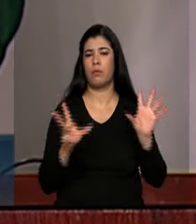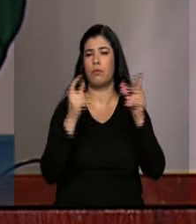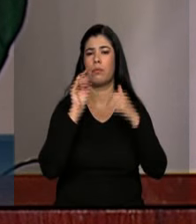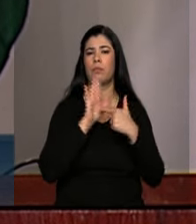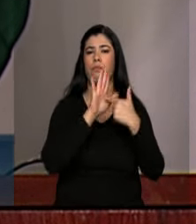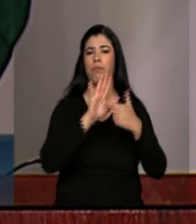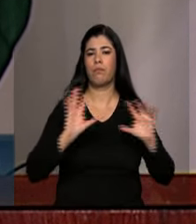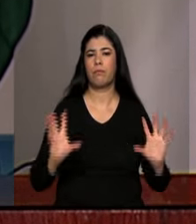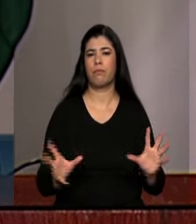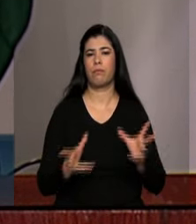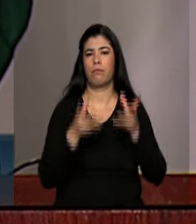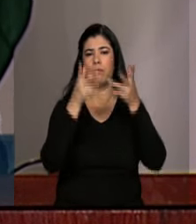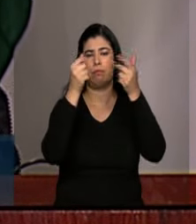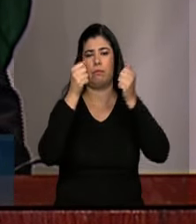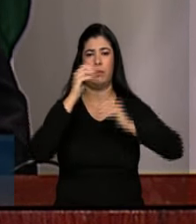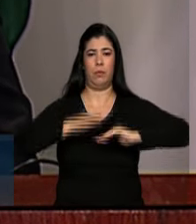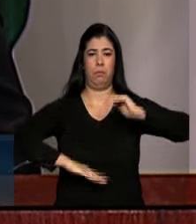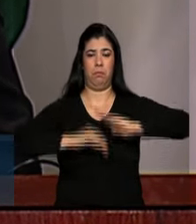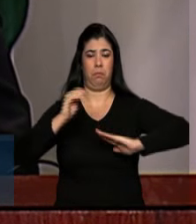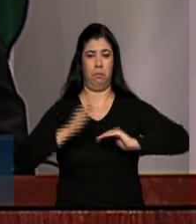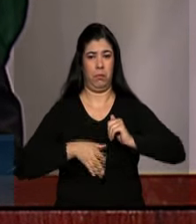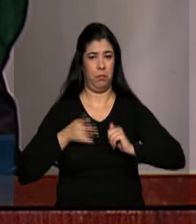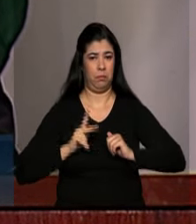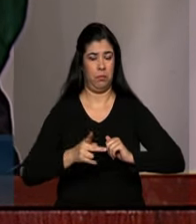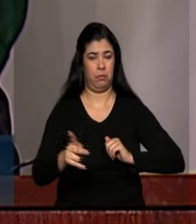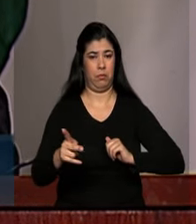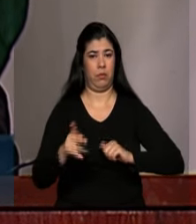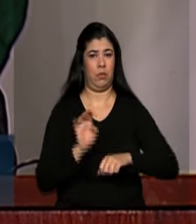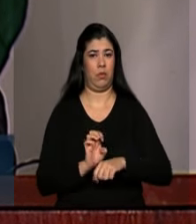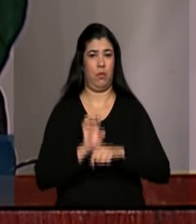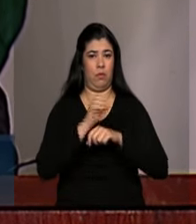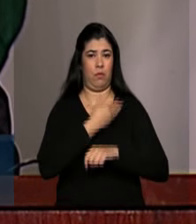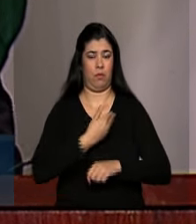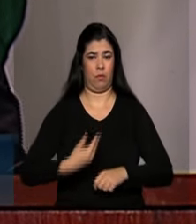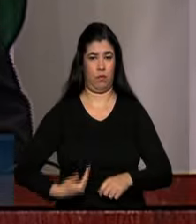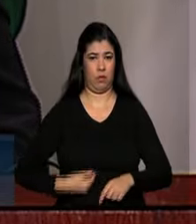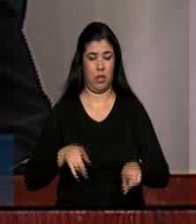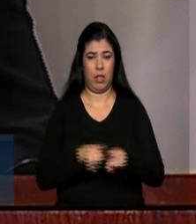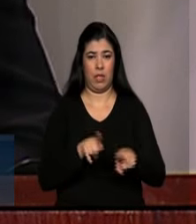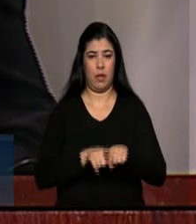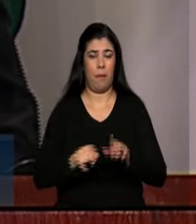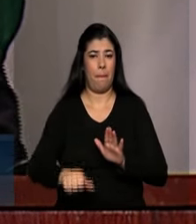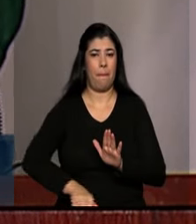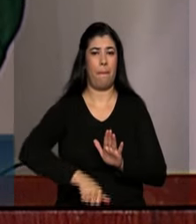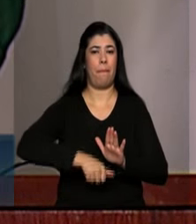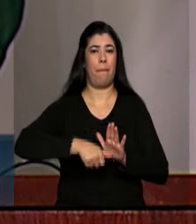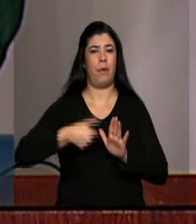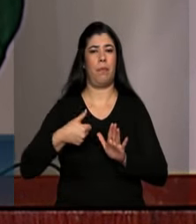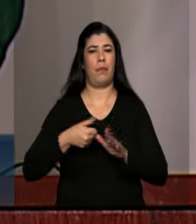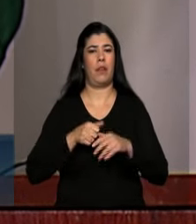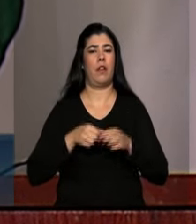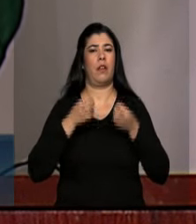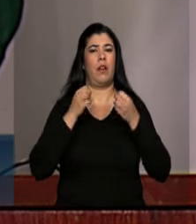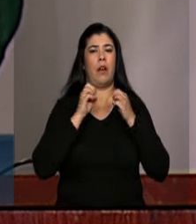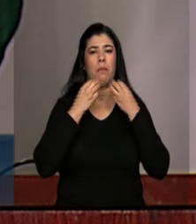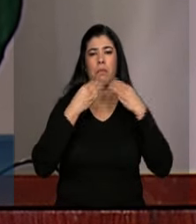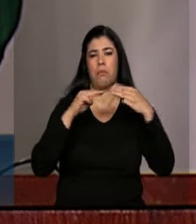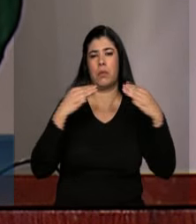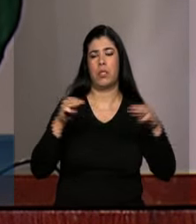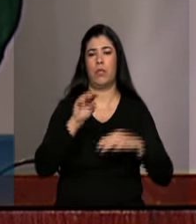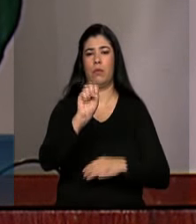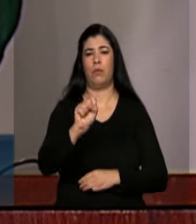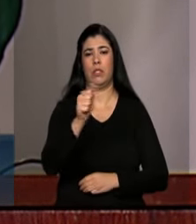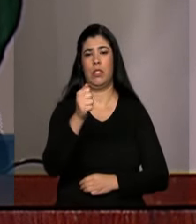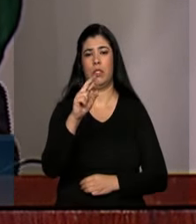uma carreira de Estado, que é, antes de tudo, sacerdócio, modo de ver e de se relacionar